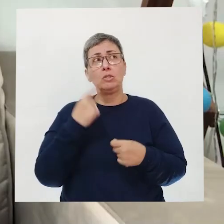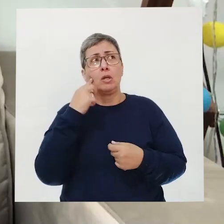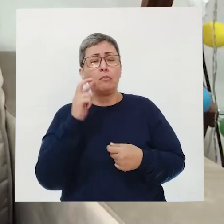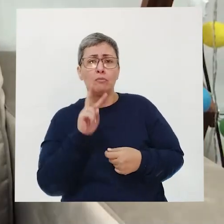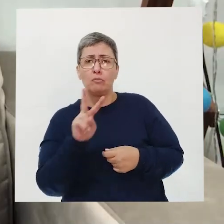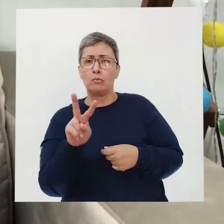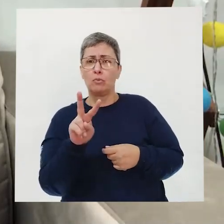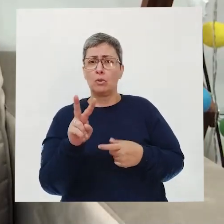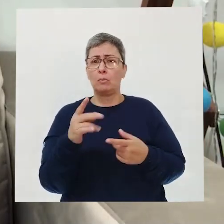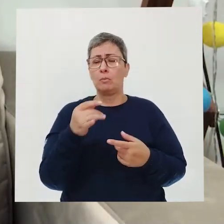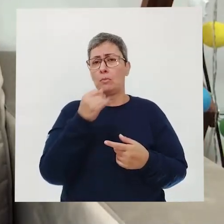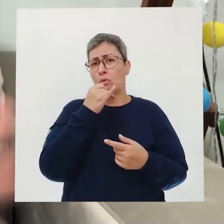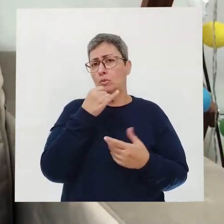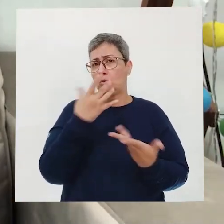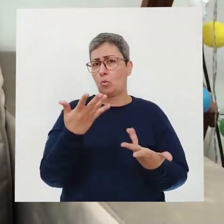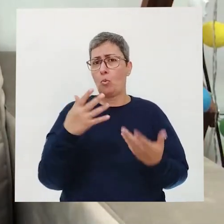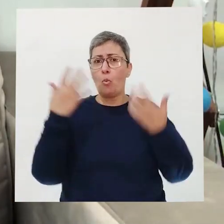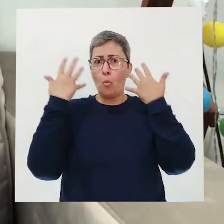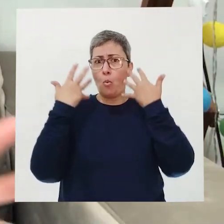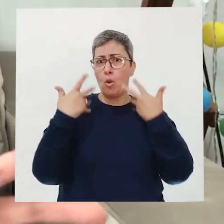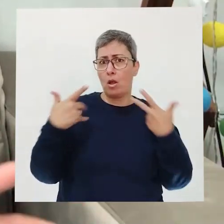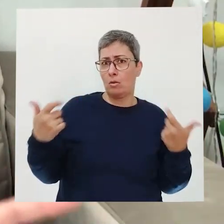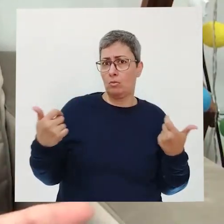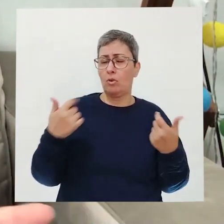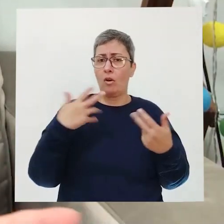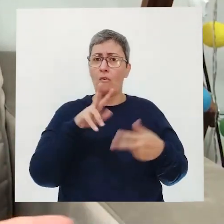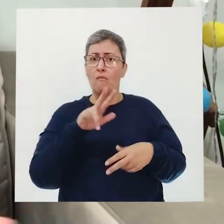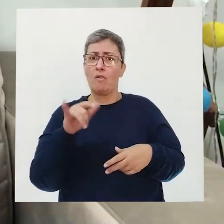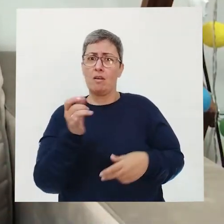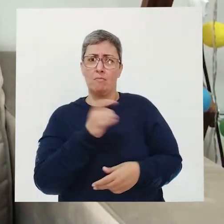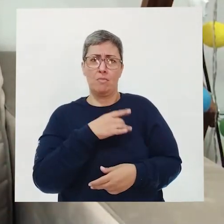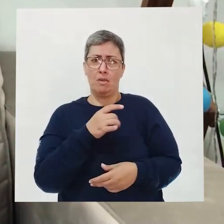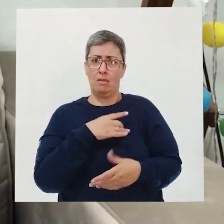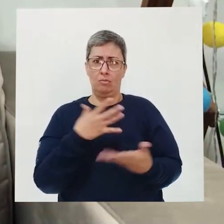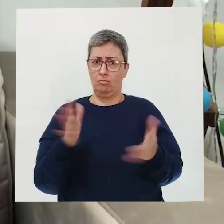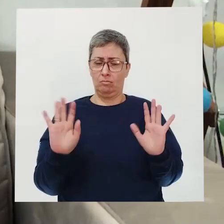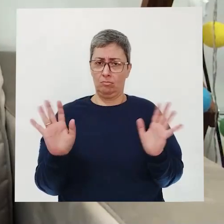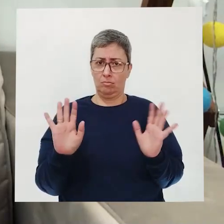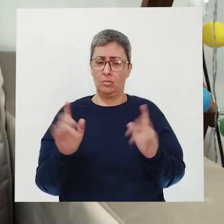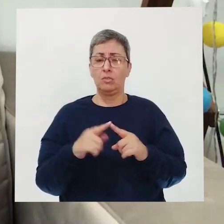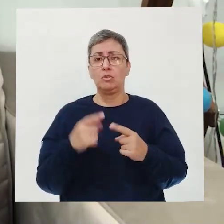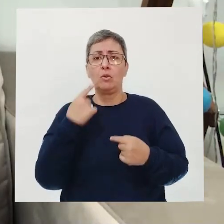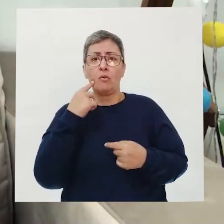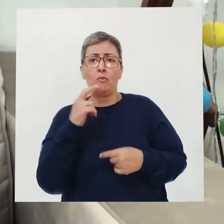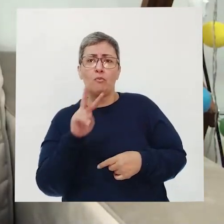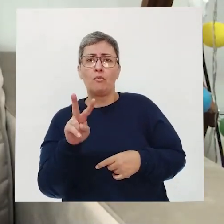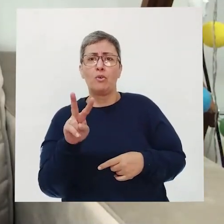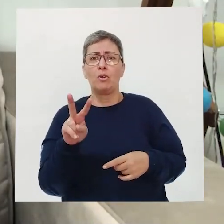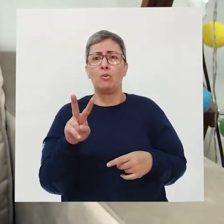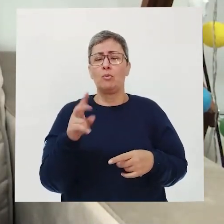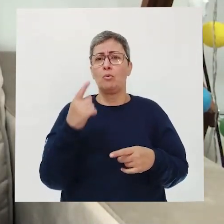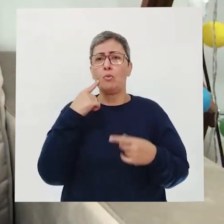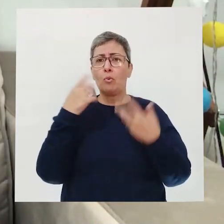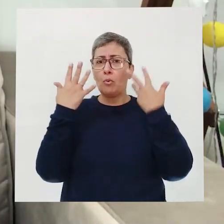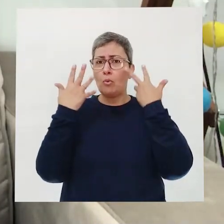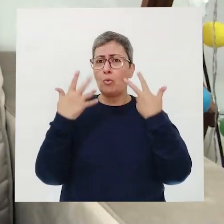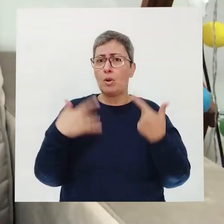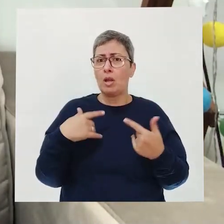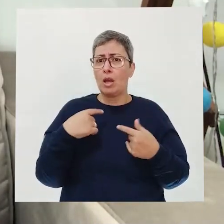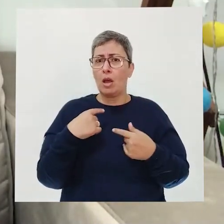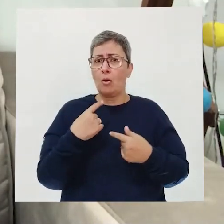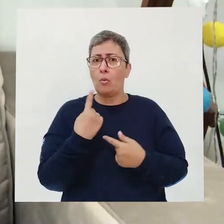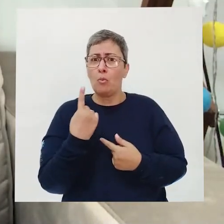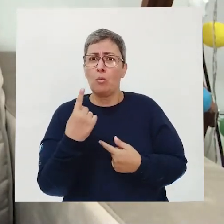visualiza um leão, todo mundo vai ter medo de leão, né? Então, se você visualiza um leão, em menos